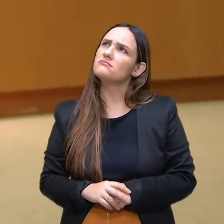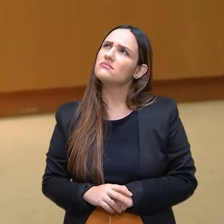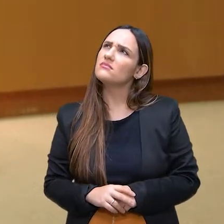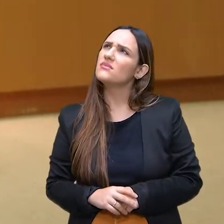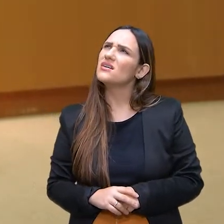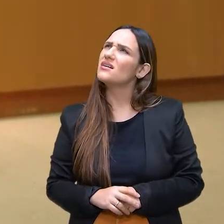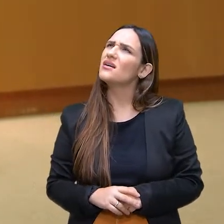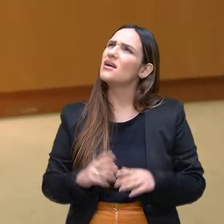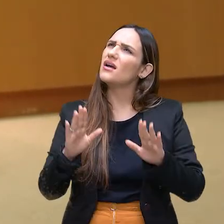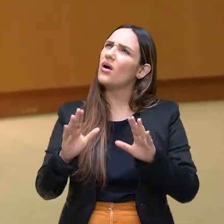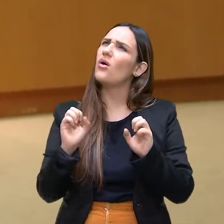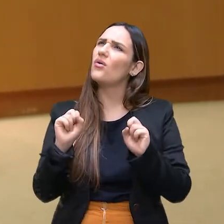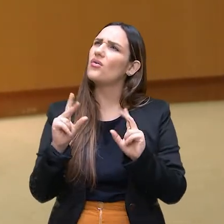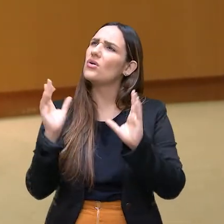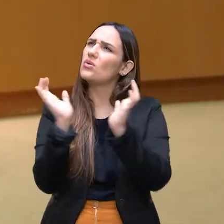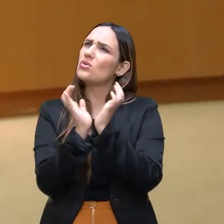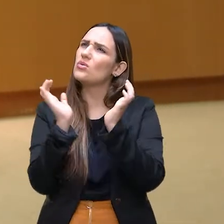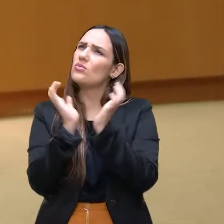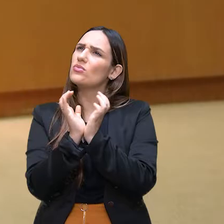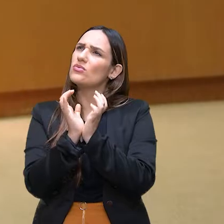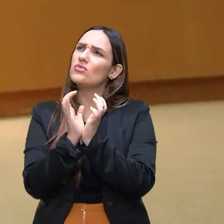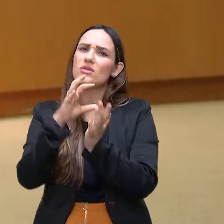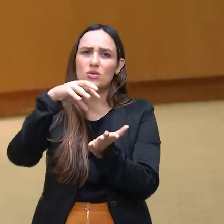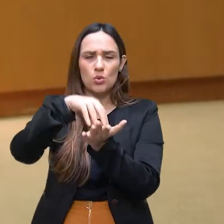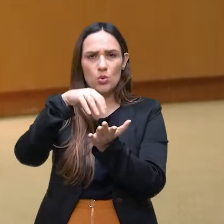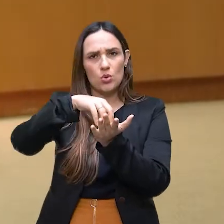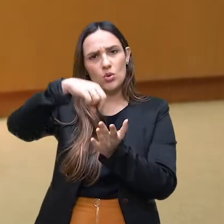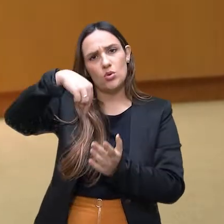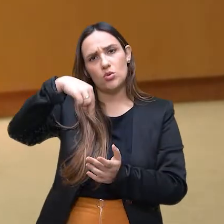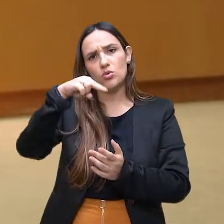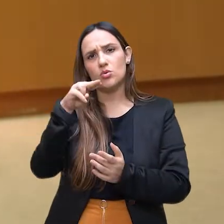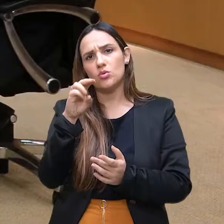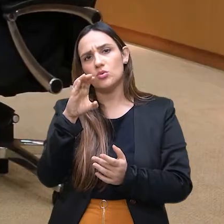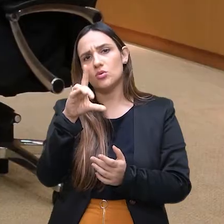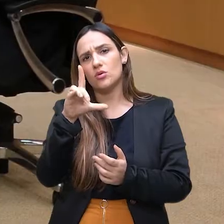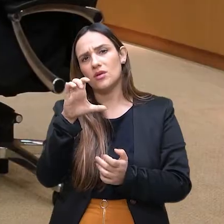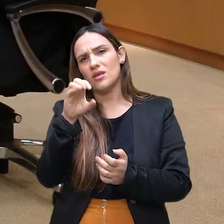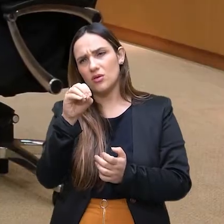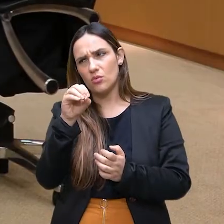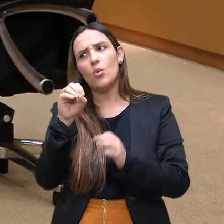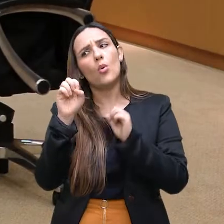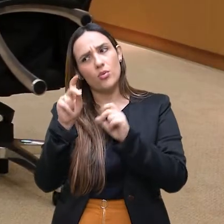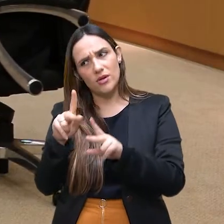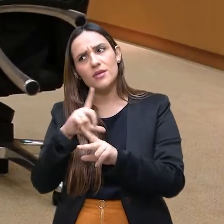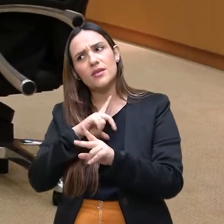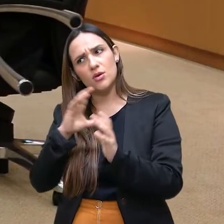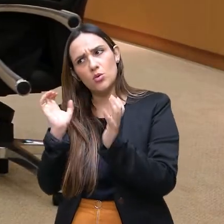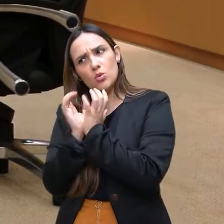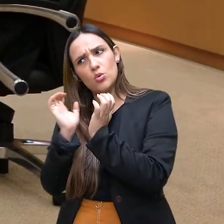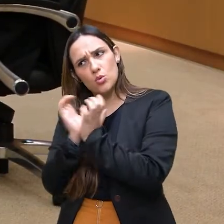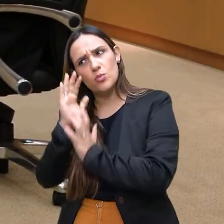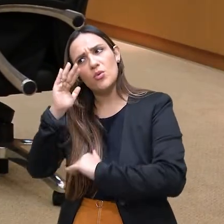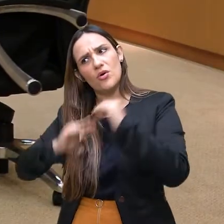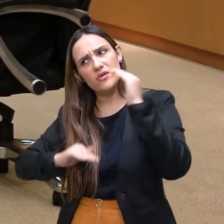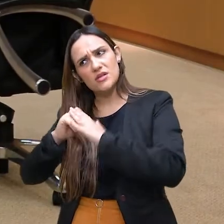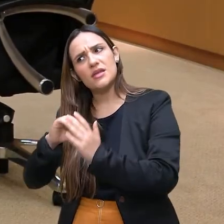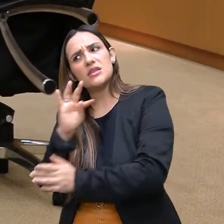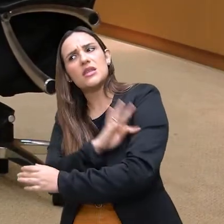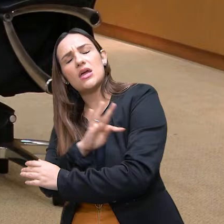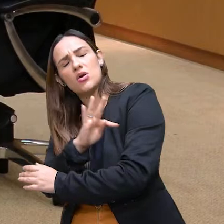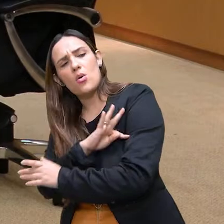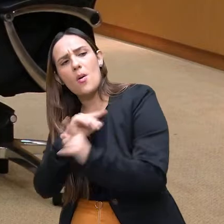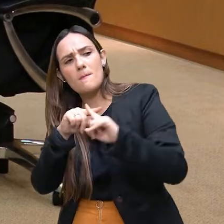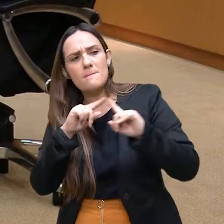esses comitês são compostos, né? Tem o núcleo, que é o núcleo técnico, o núcleo de apoio, e os comitês, quem o compõe? Então, o